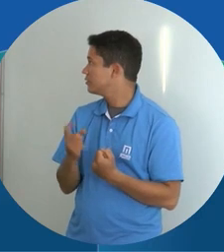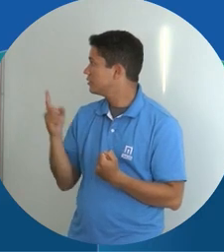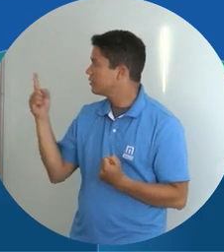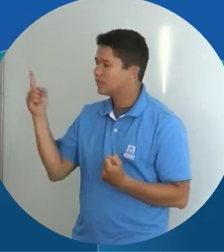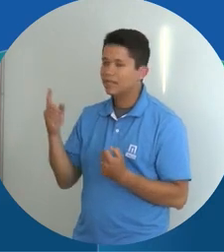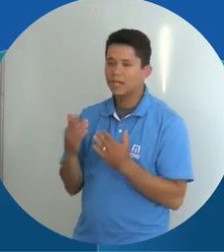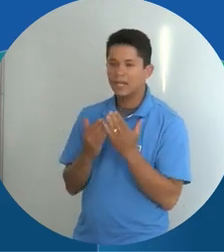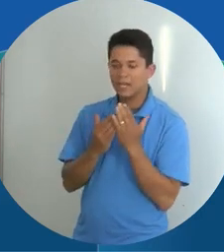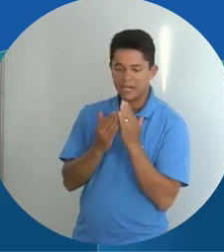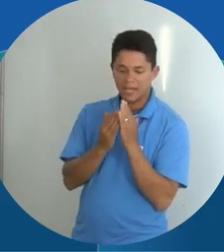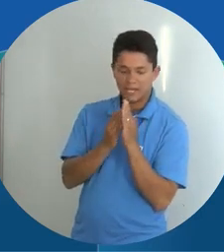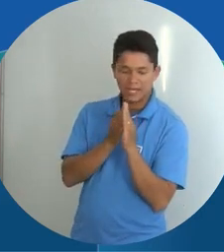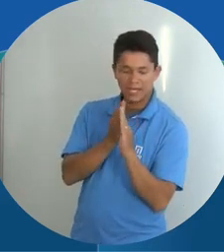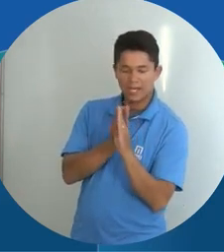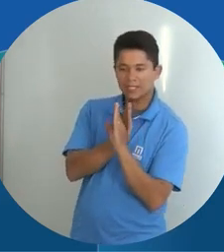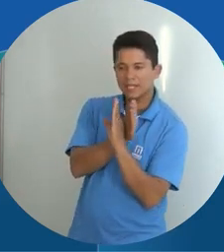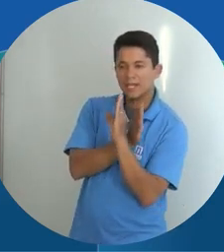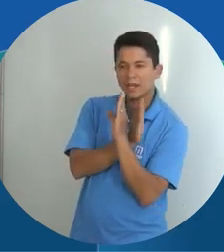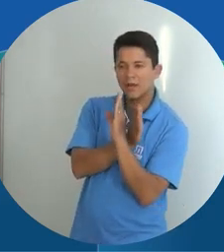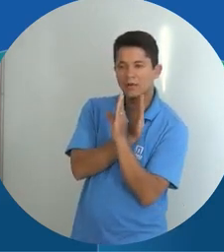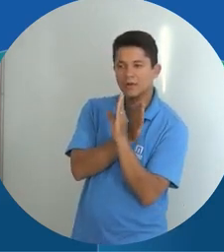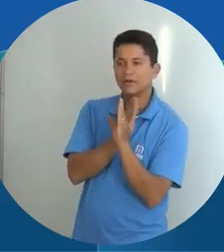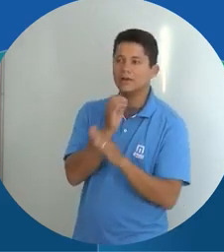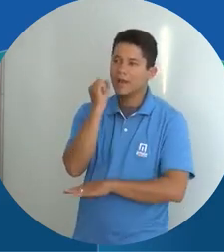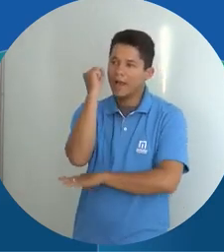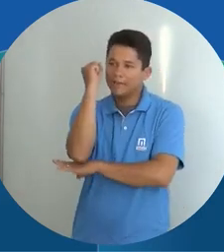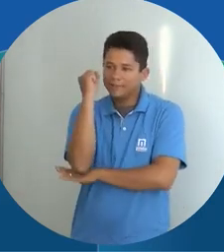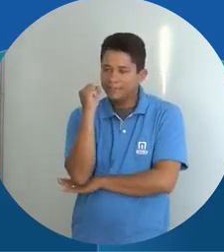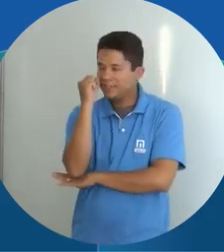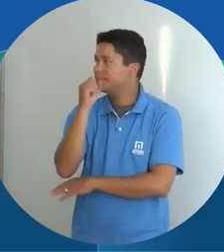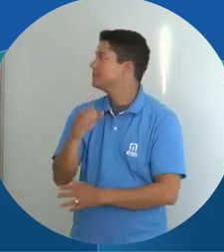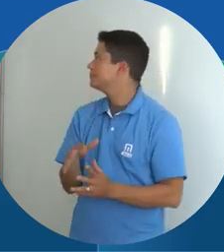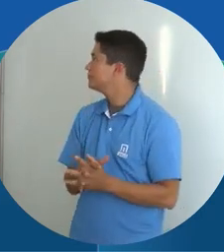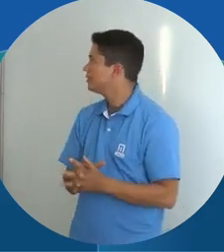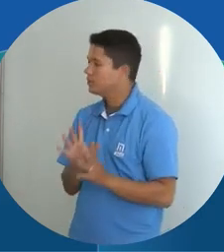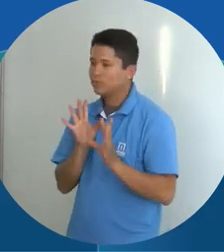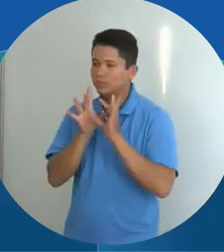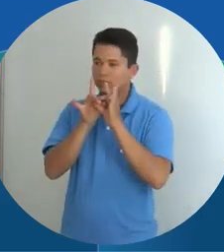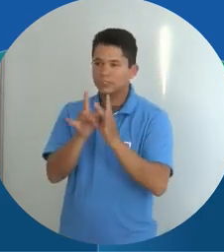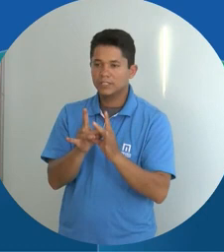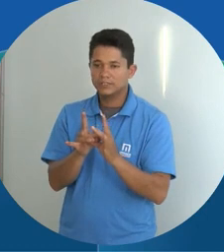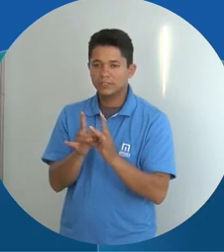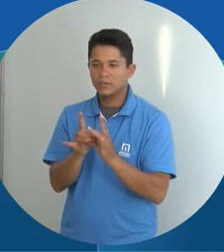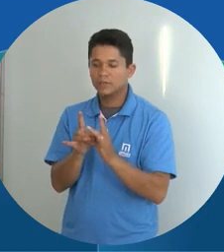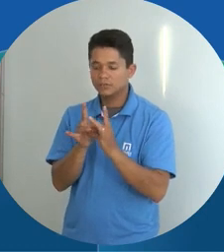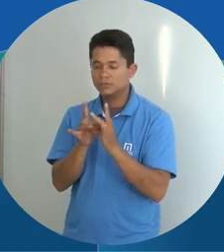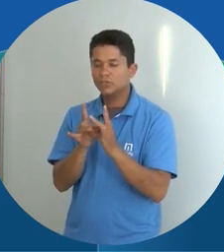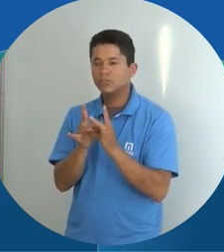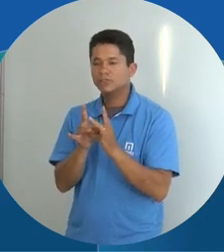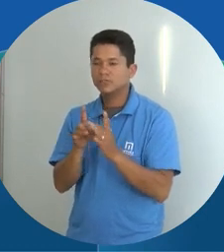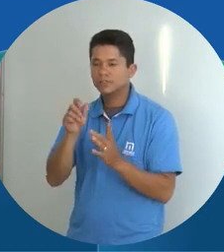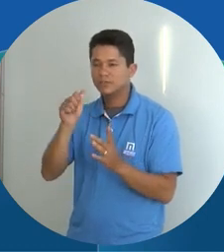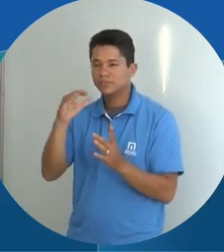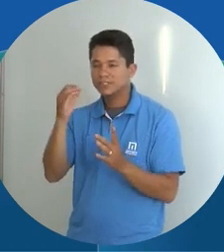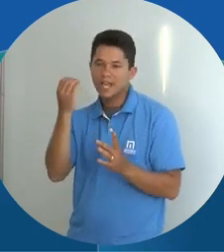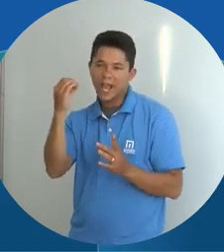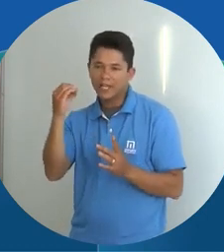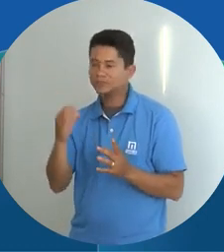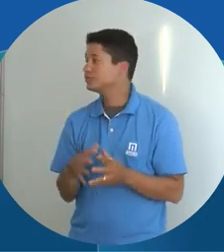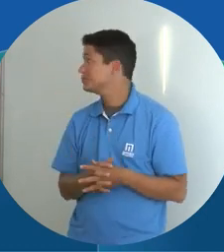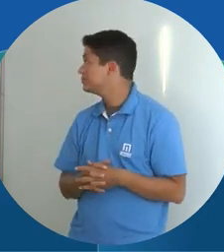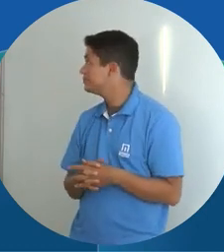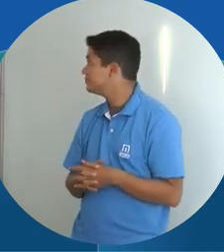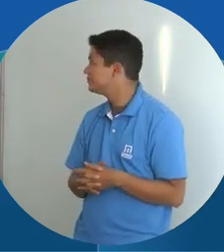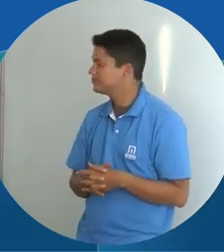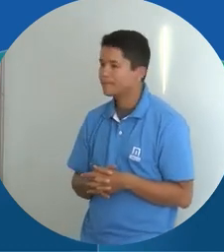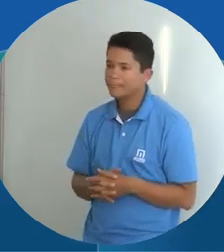viga e a utilização do conectores de aço e um